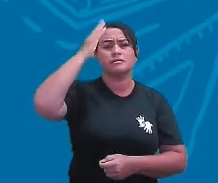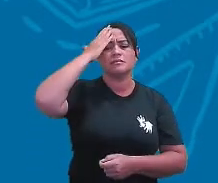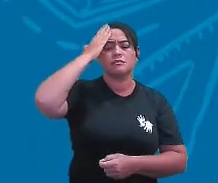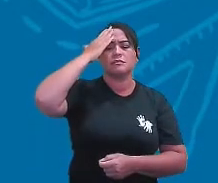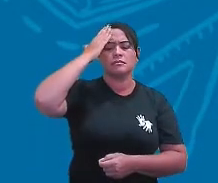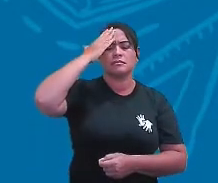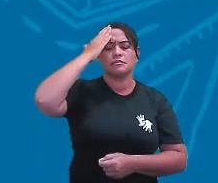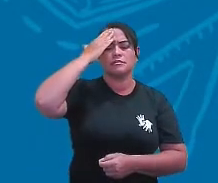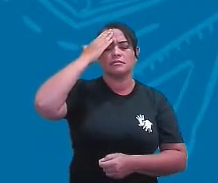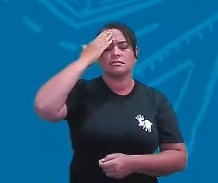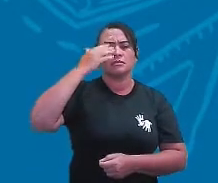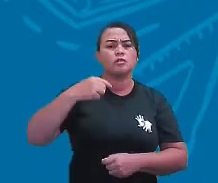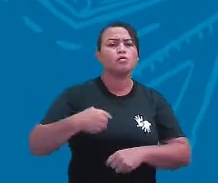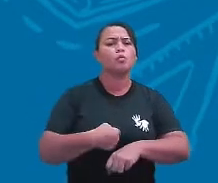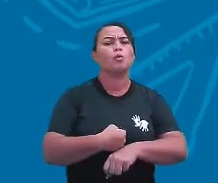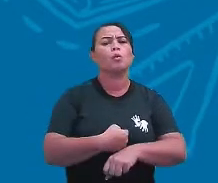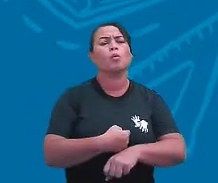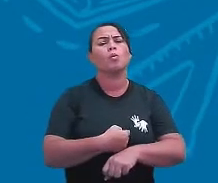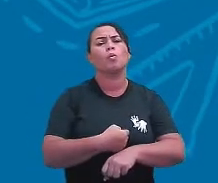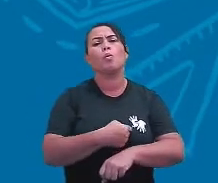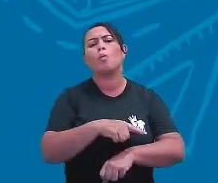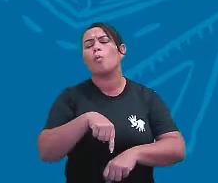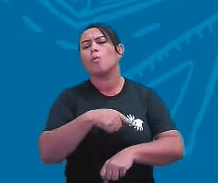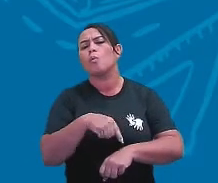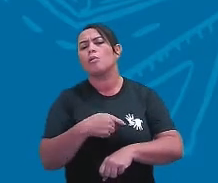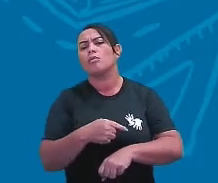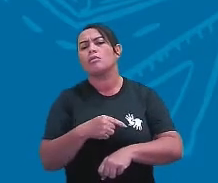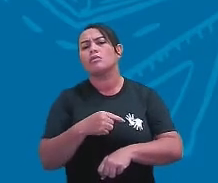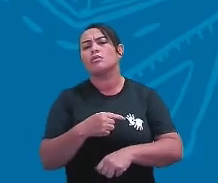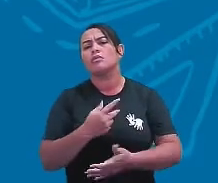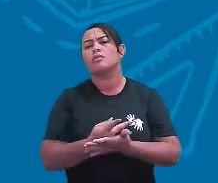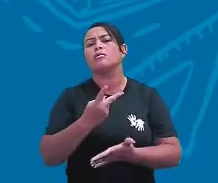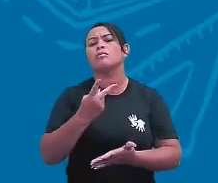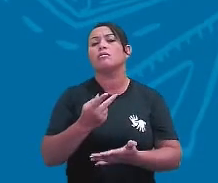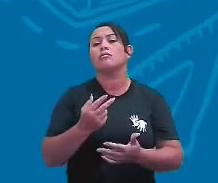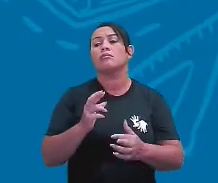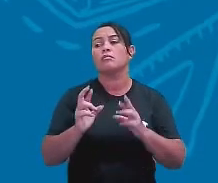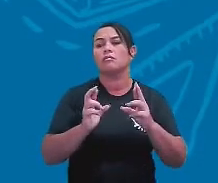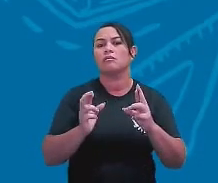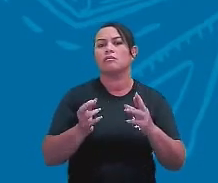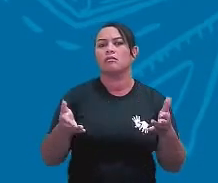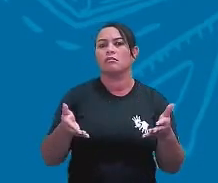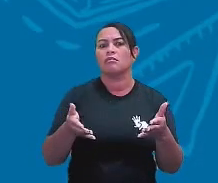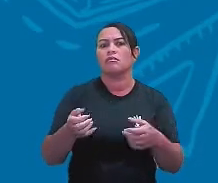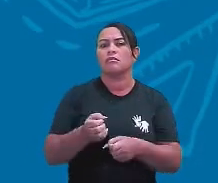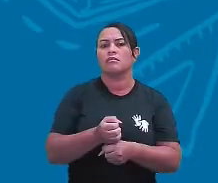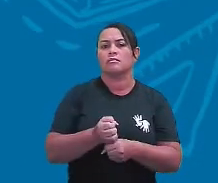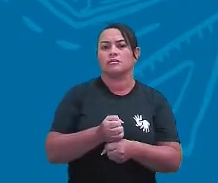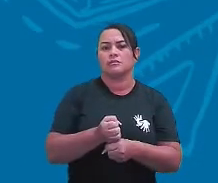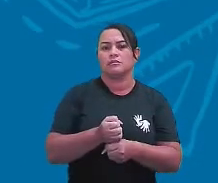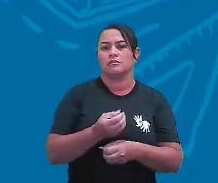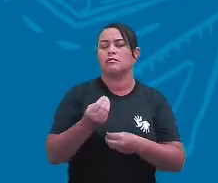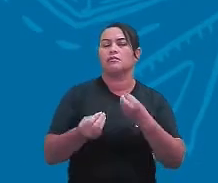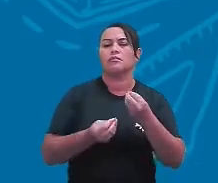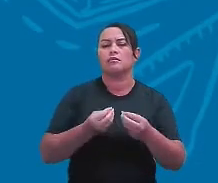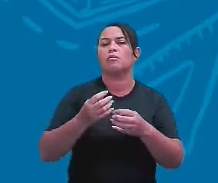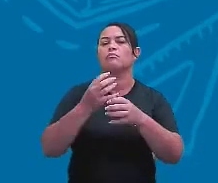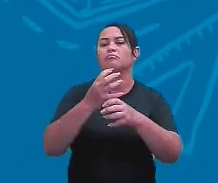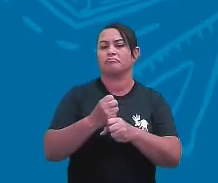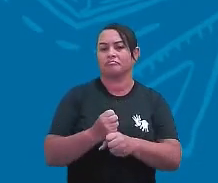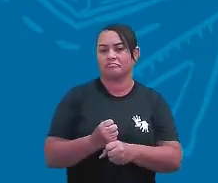Há quanto tempo ocorreu em relação a esse ano, né? Eu preciso calcular em relação a esse ano